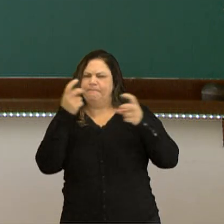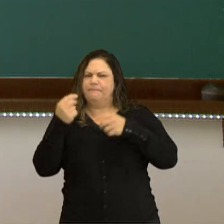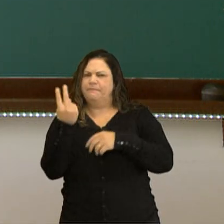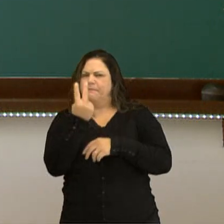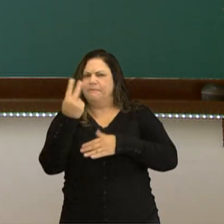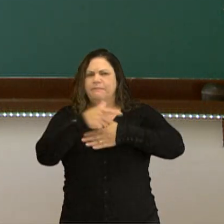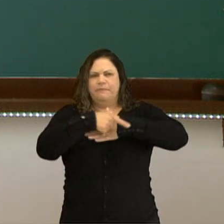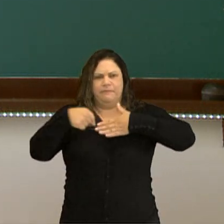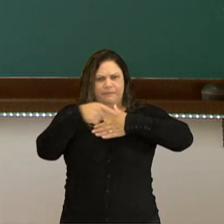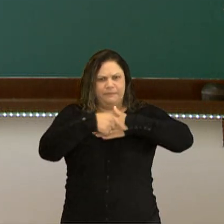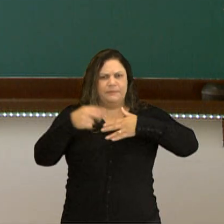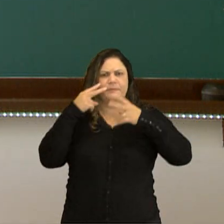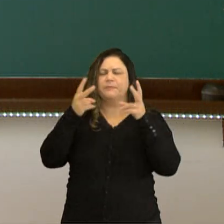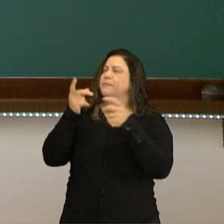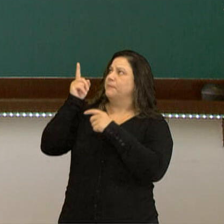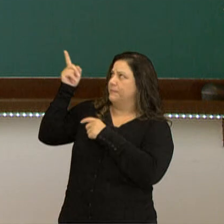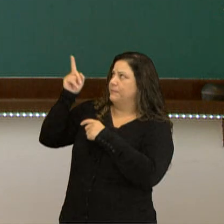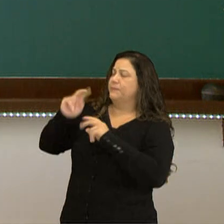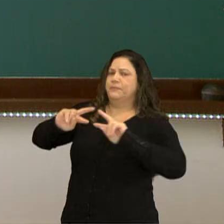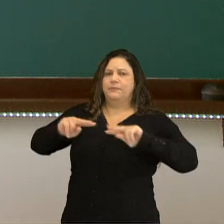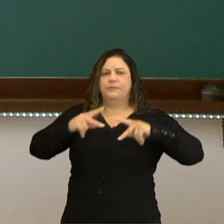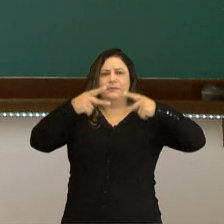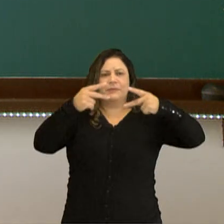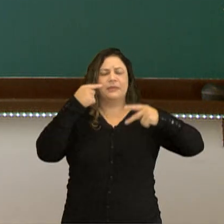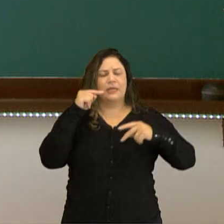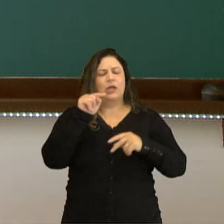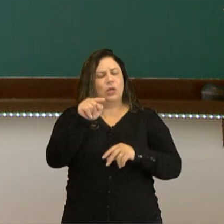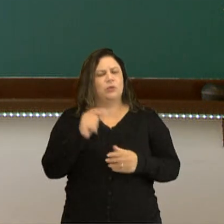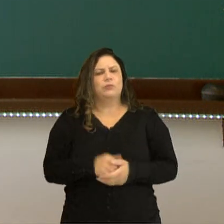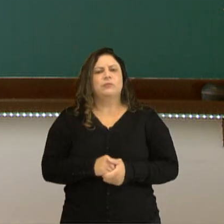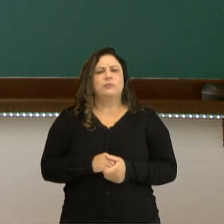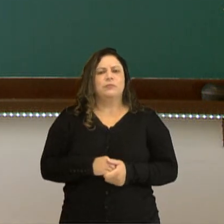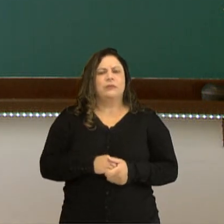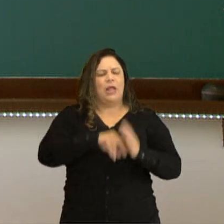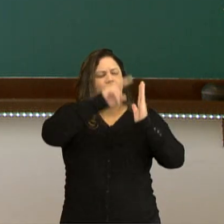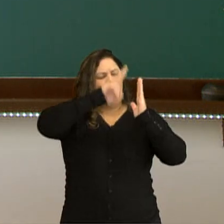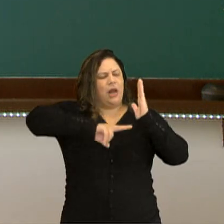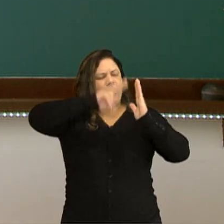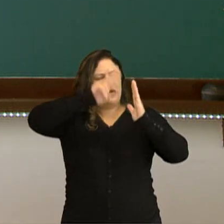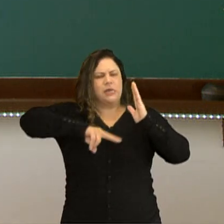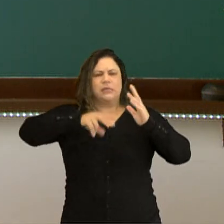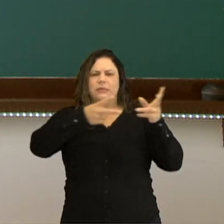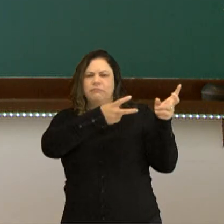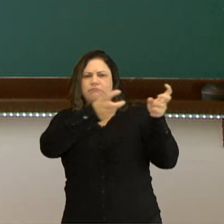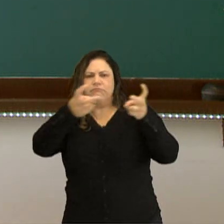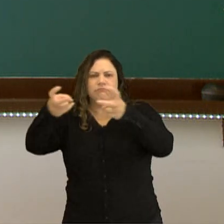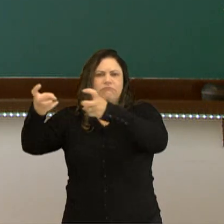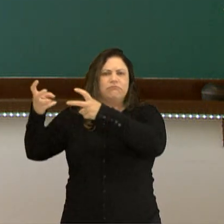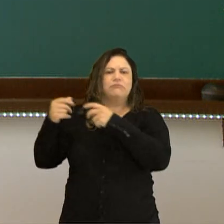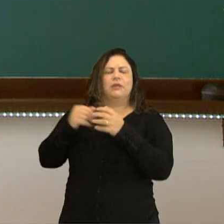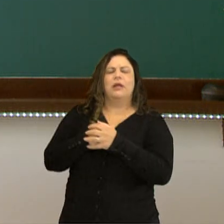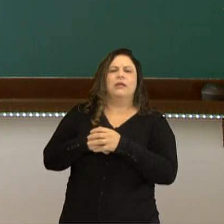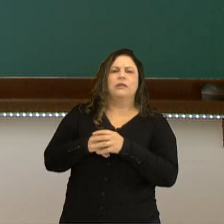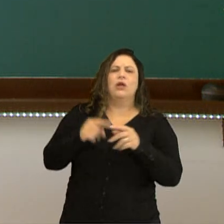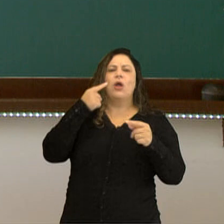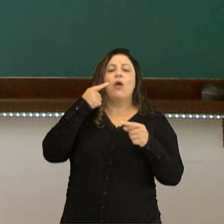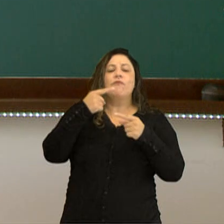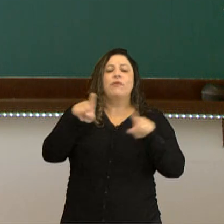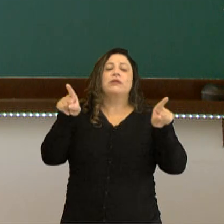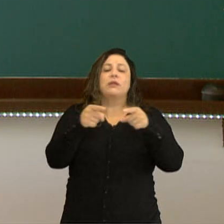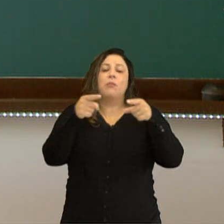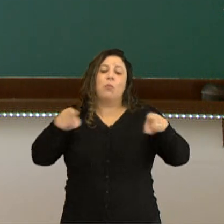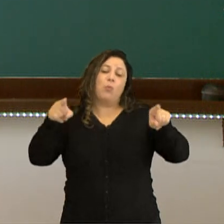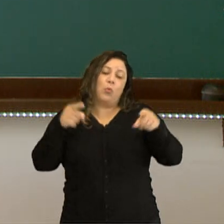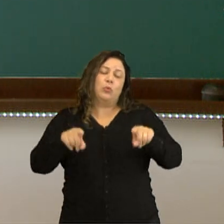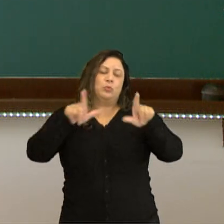artistas. Vale muito a pena passar horas observando, ouvindo uma trilha sonora, de repente